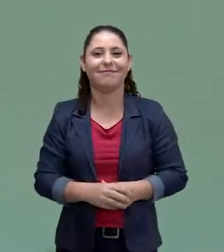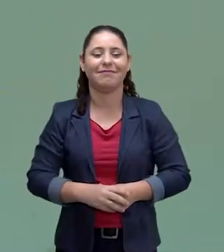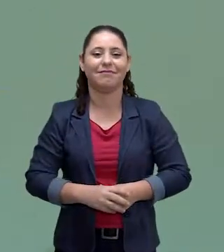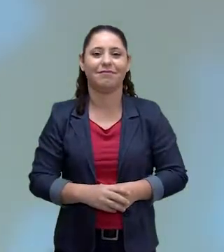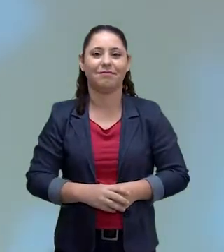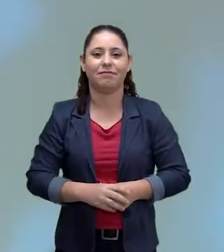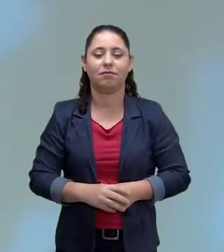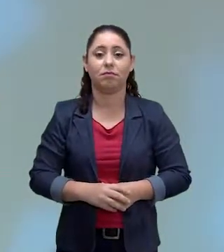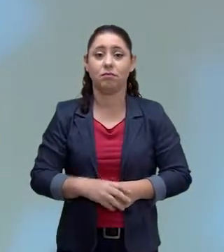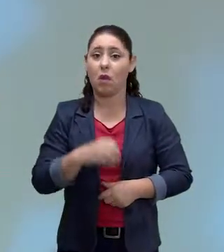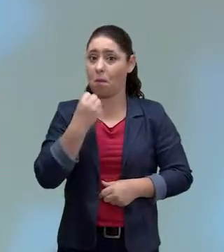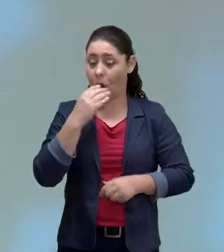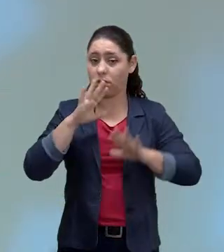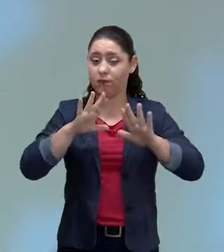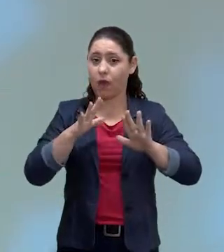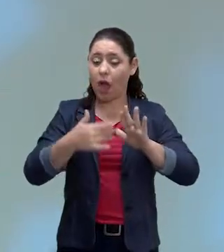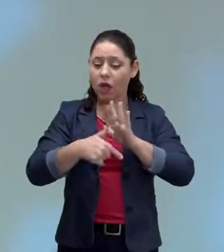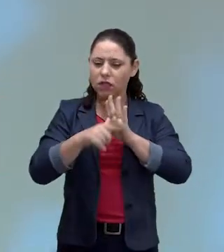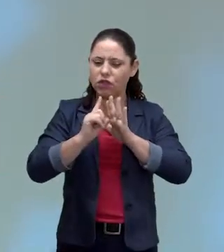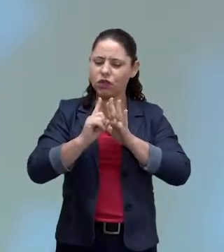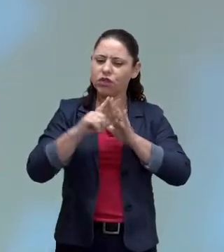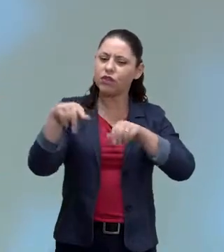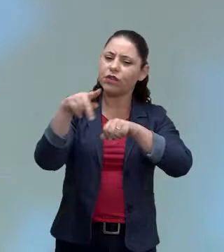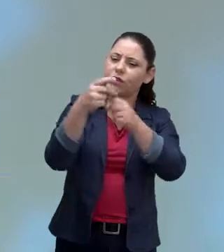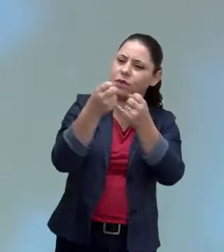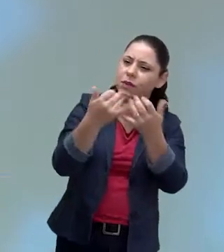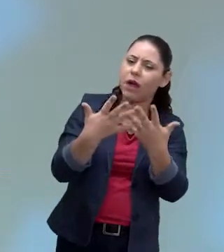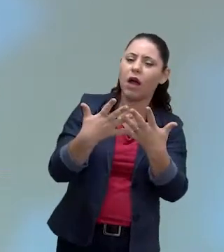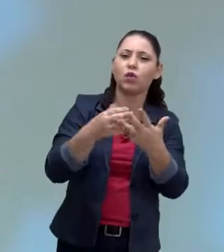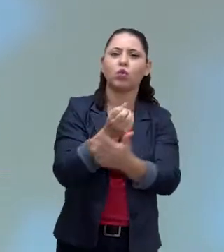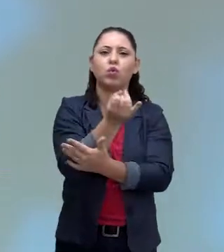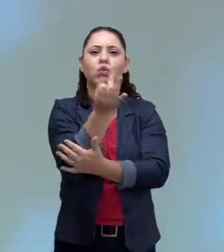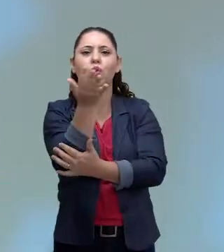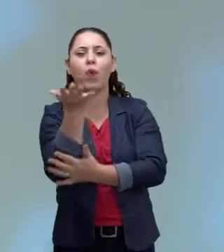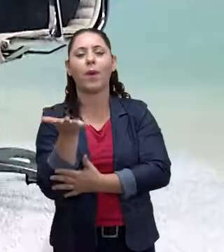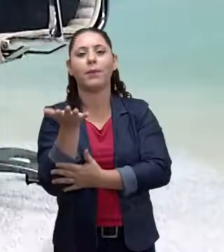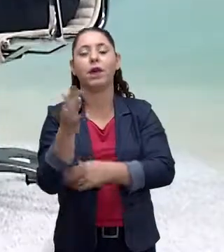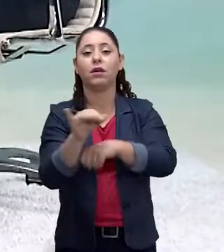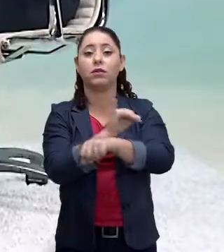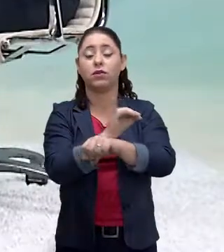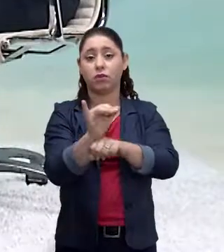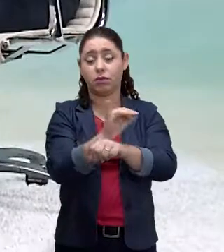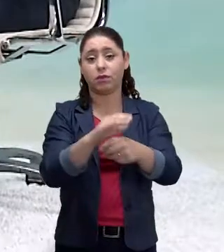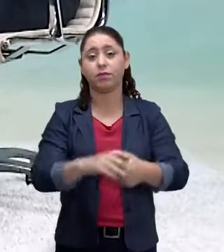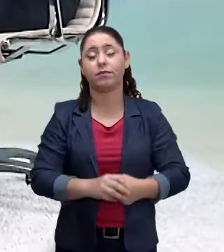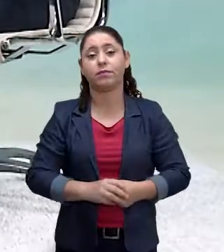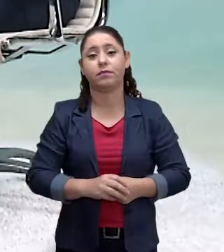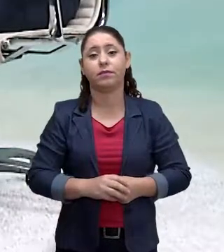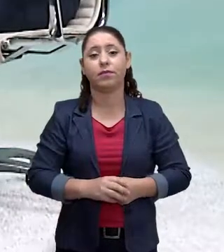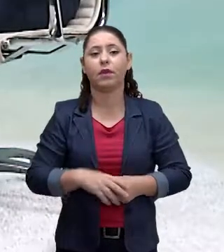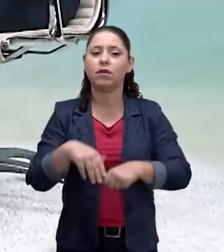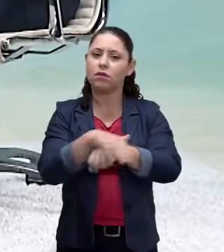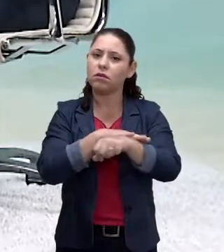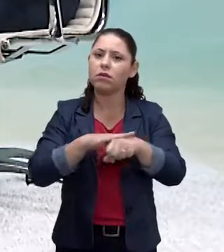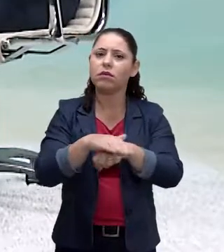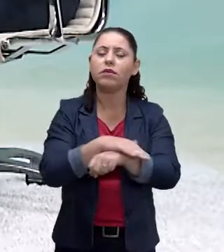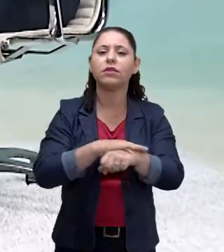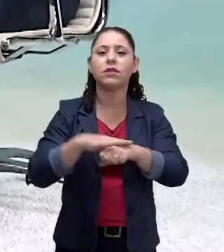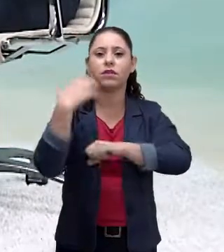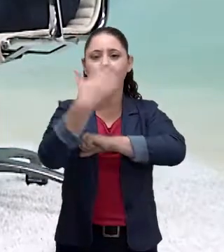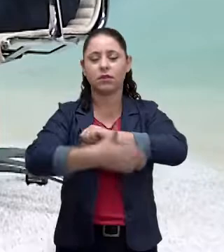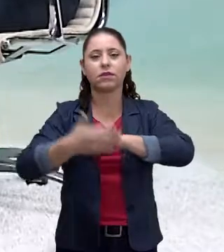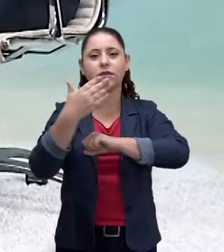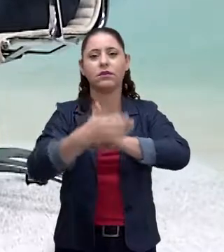Obrigada. Bom, antes de falarmos de números, de ações, vamos conversar um pouco a respeito